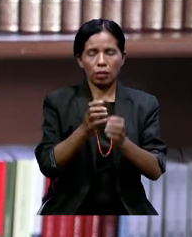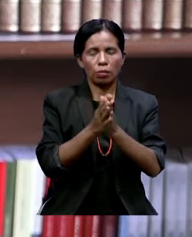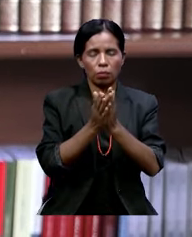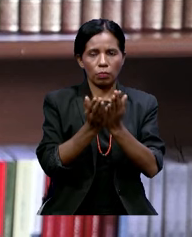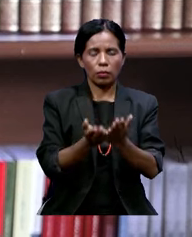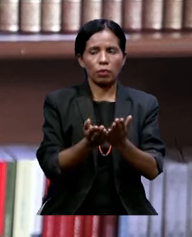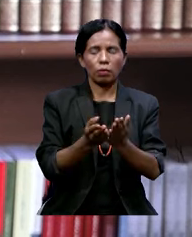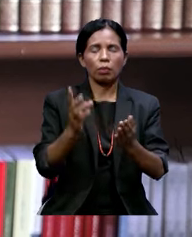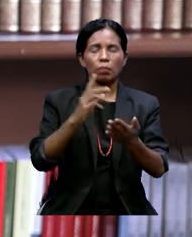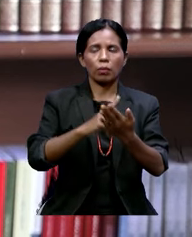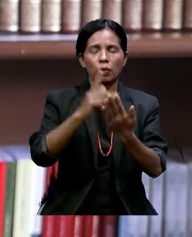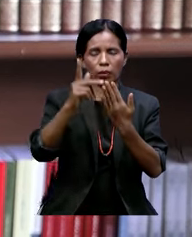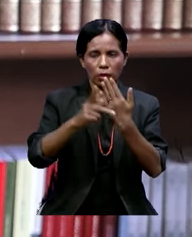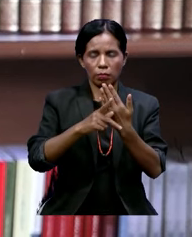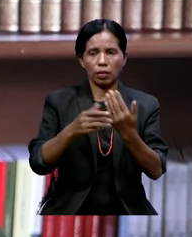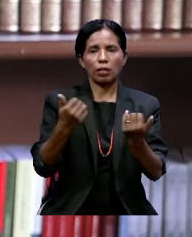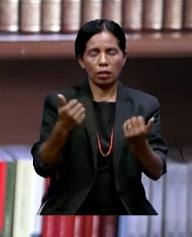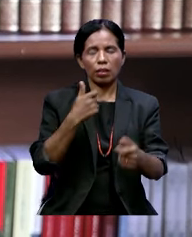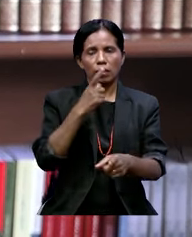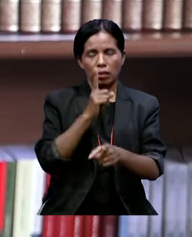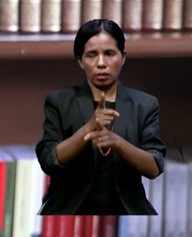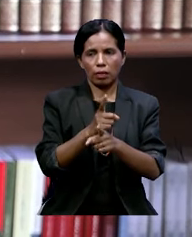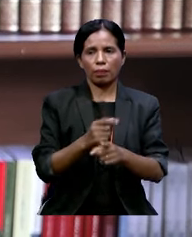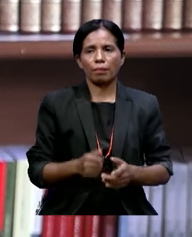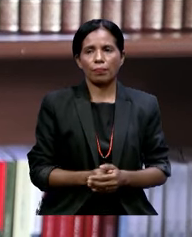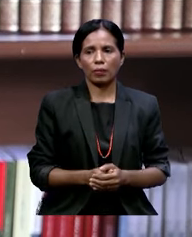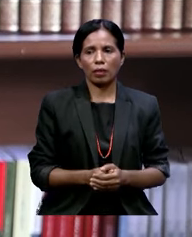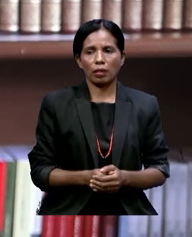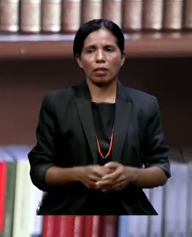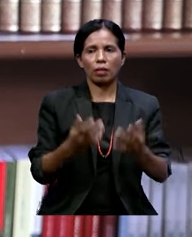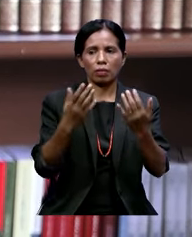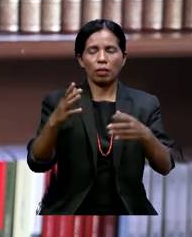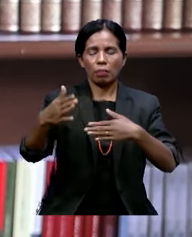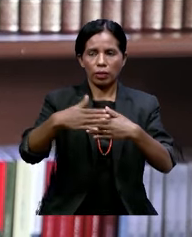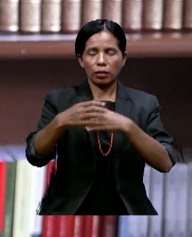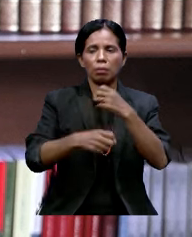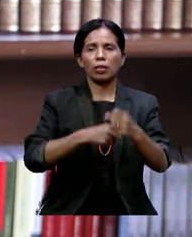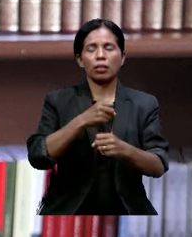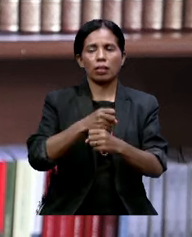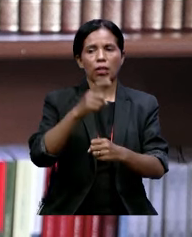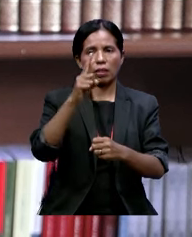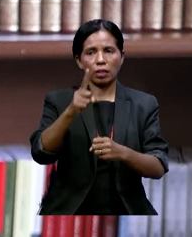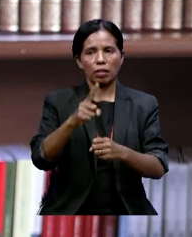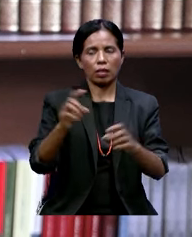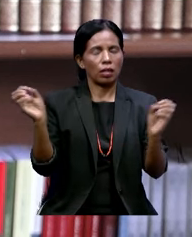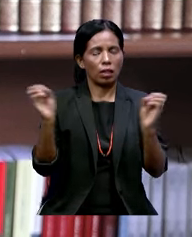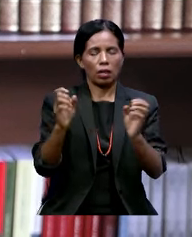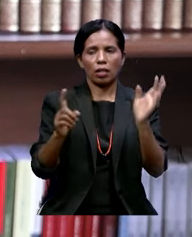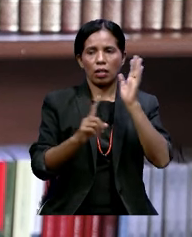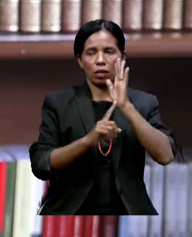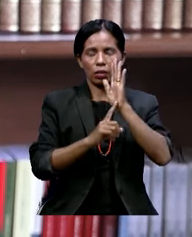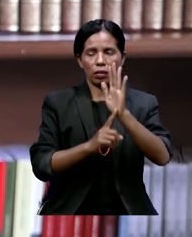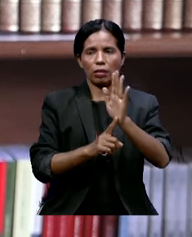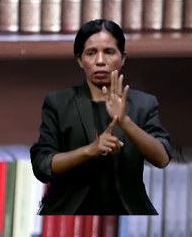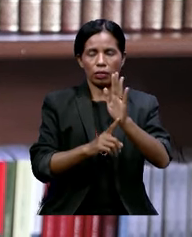ba be programa ninia, ne dia. Mas be tona agora atu besik fil fal metina ngida ona, la tudo be